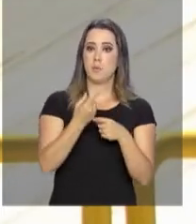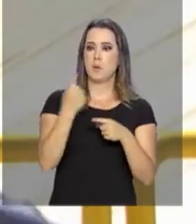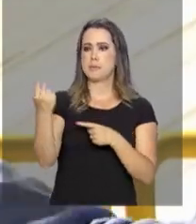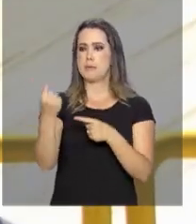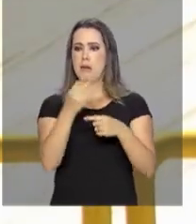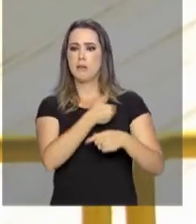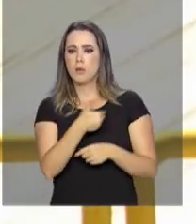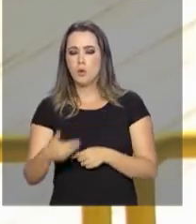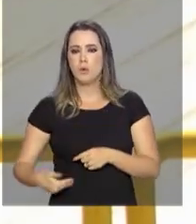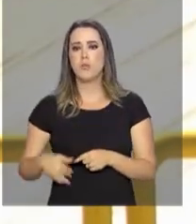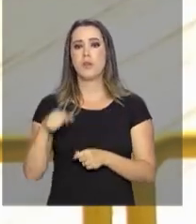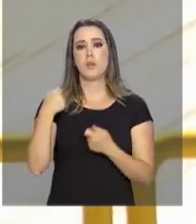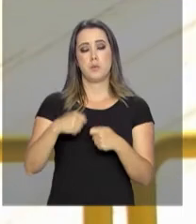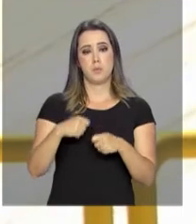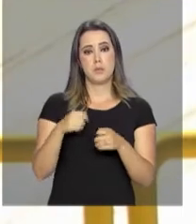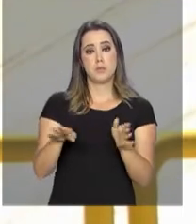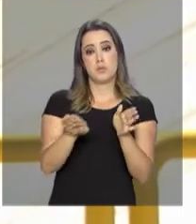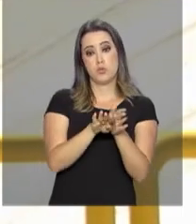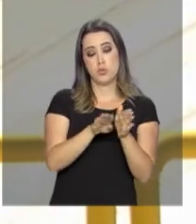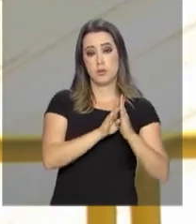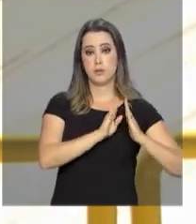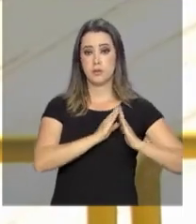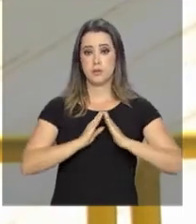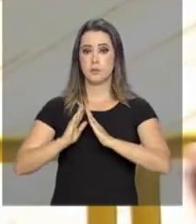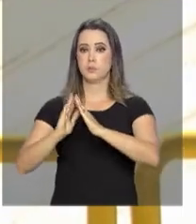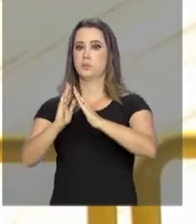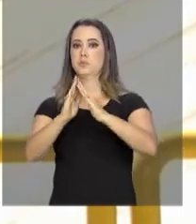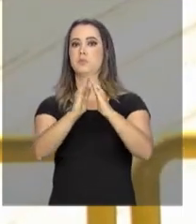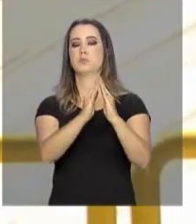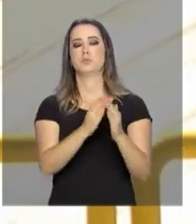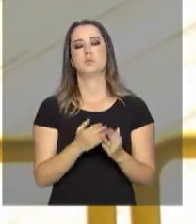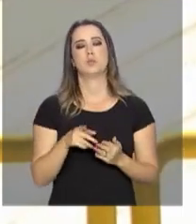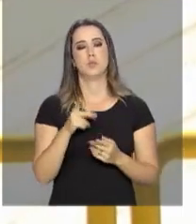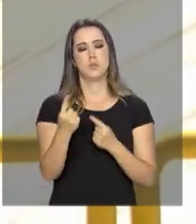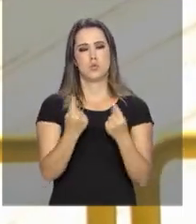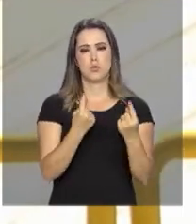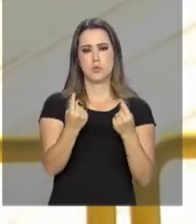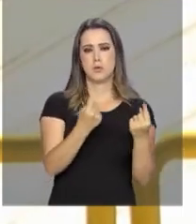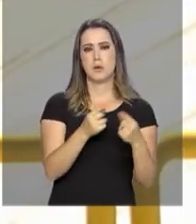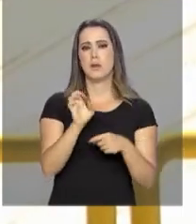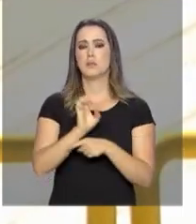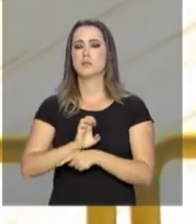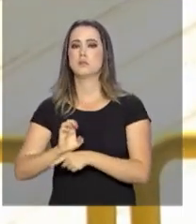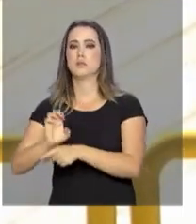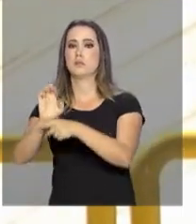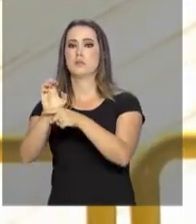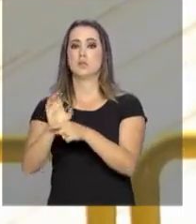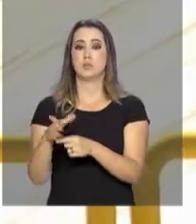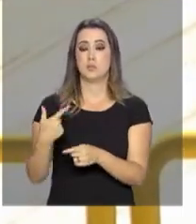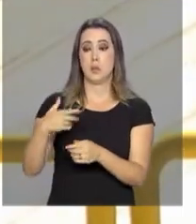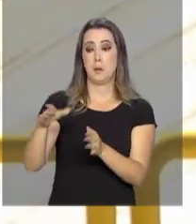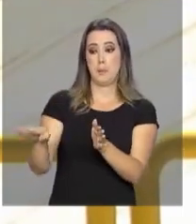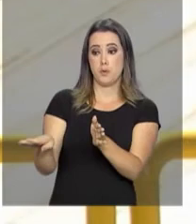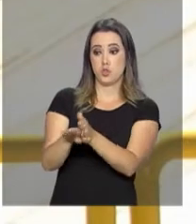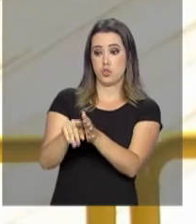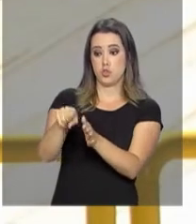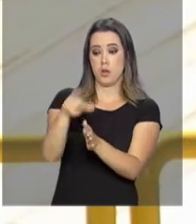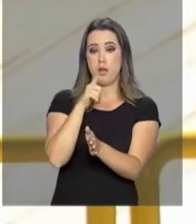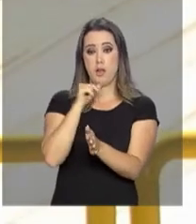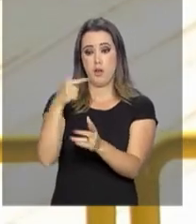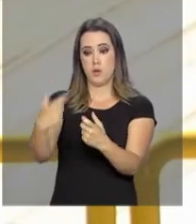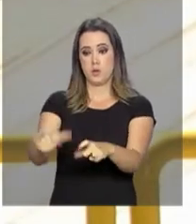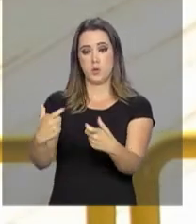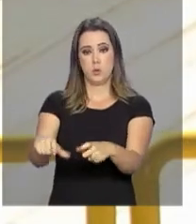pela capilarização de distribuição dessa água. As companhias estaduais de saneamento serão responsáveis por captar água no